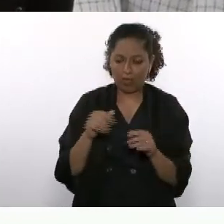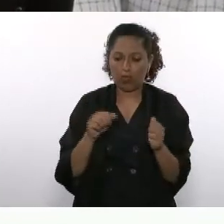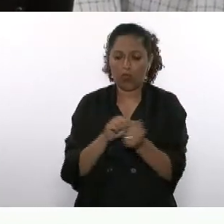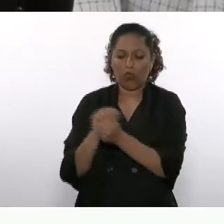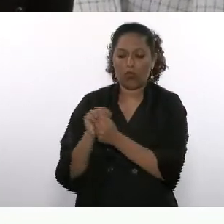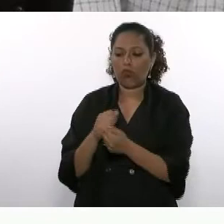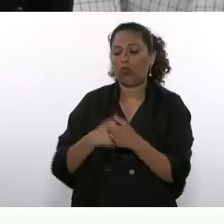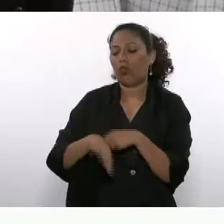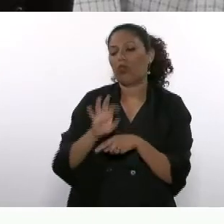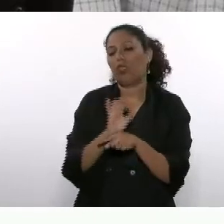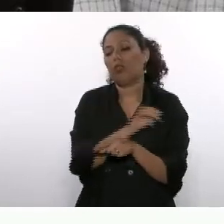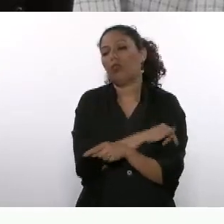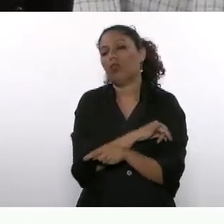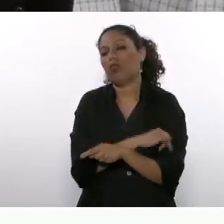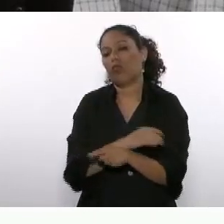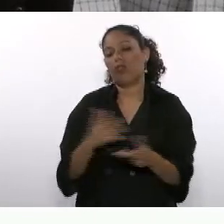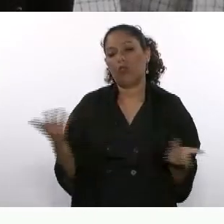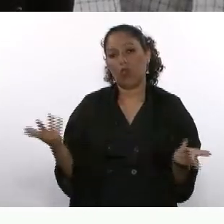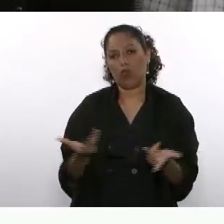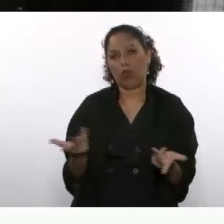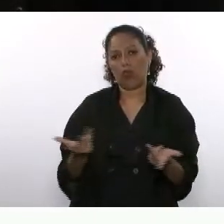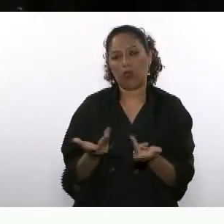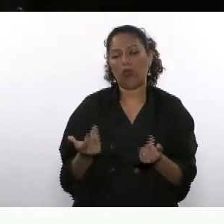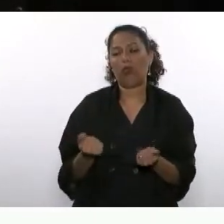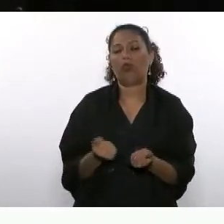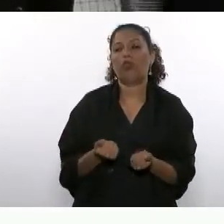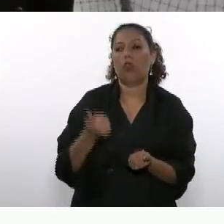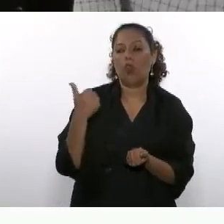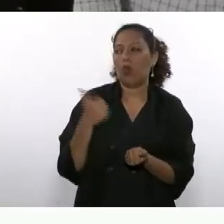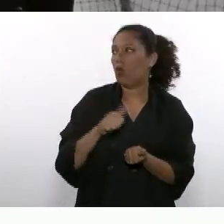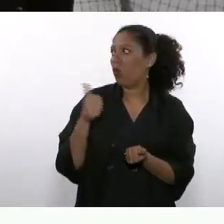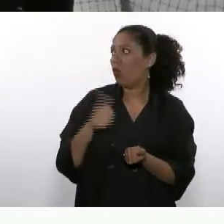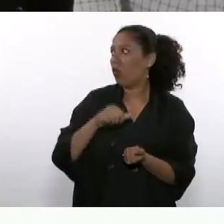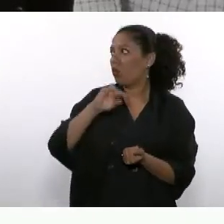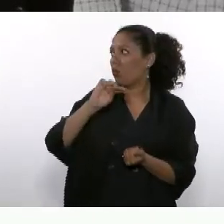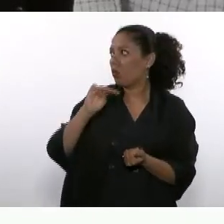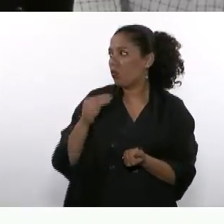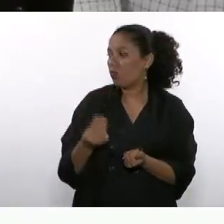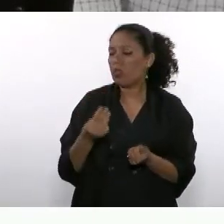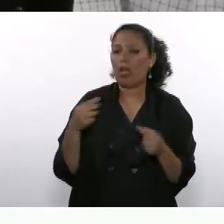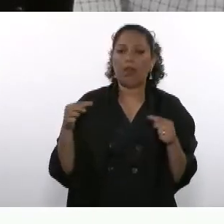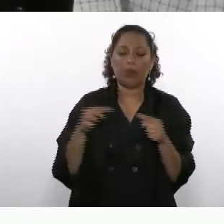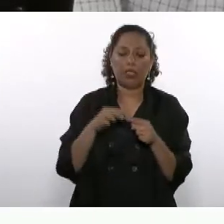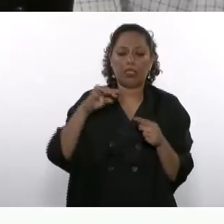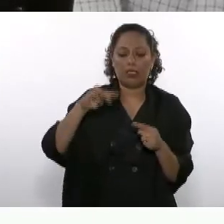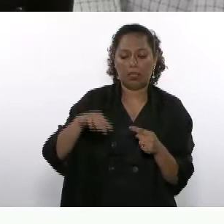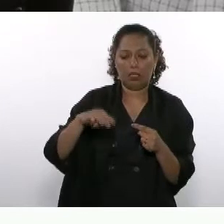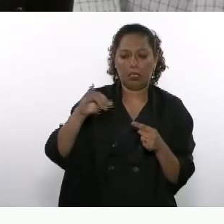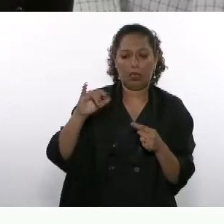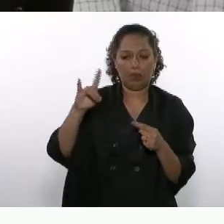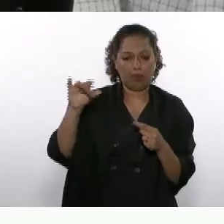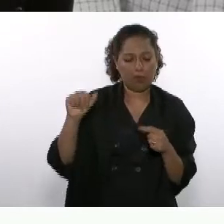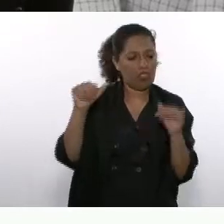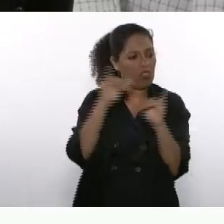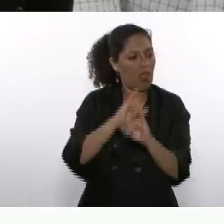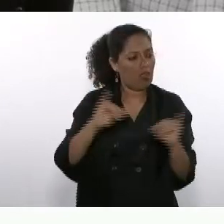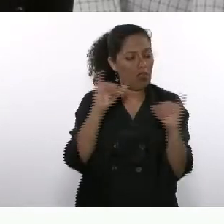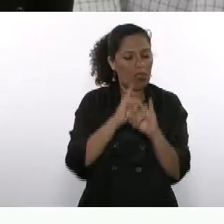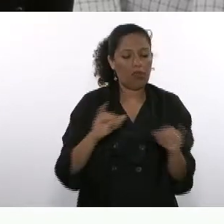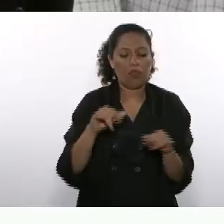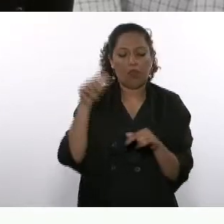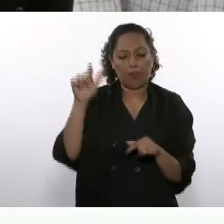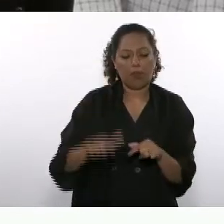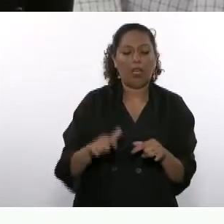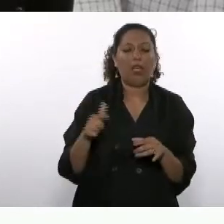pelo próprio Estado. Hoje, seriam 11 milhões nessa parte de mídia e promoção. Mais 1,5